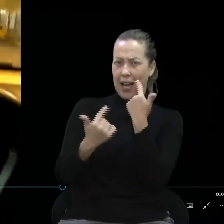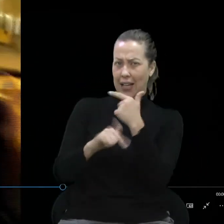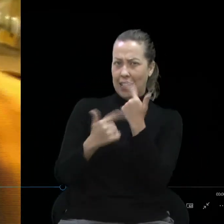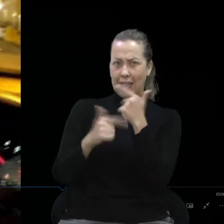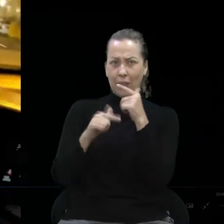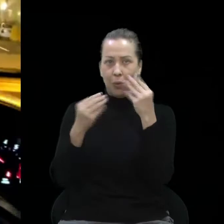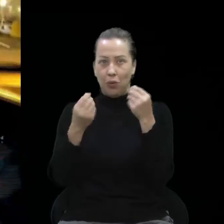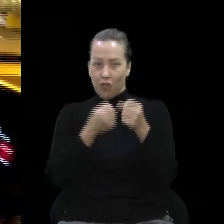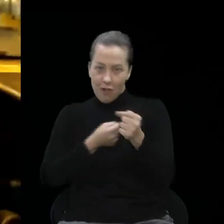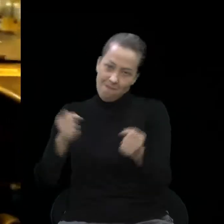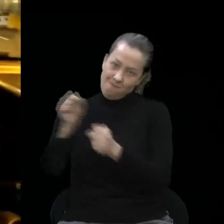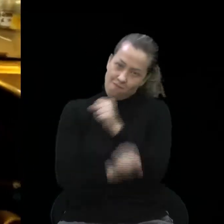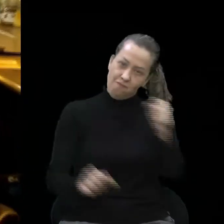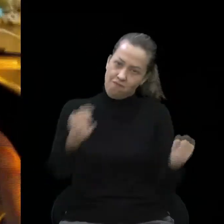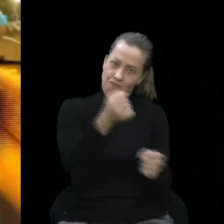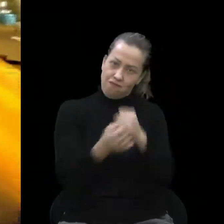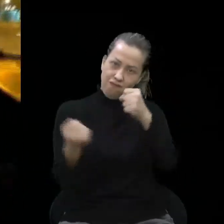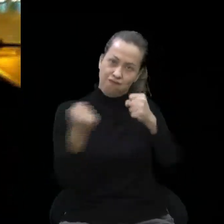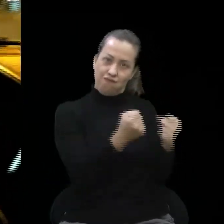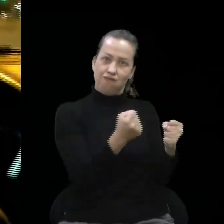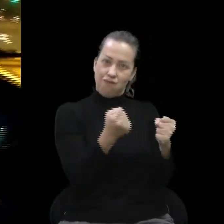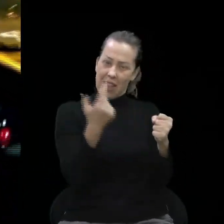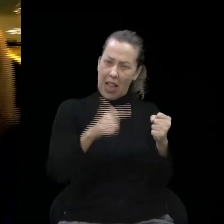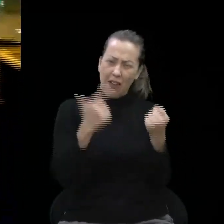Vou entrar aqui, ó. Vou entrar aqui.